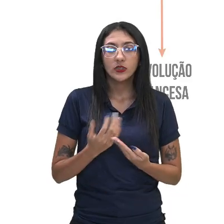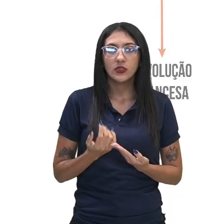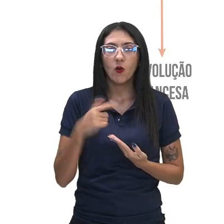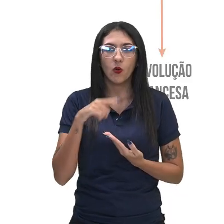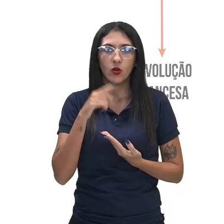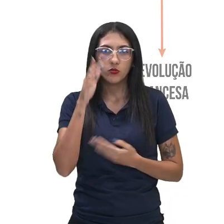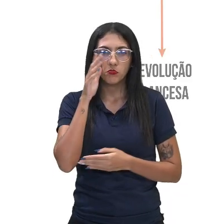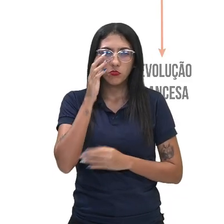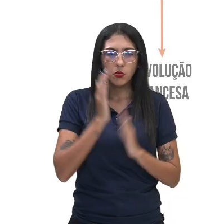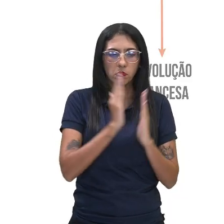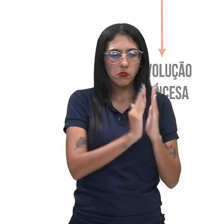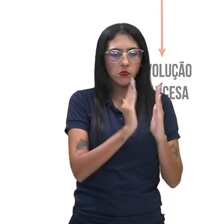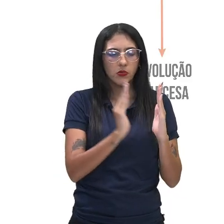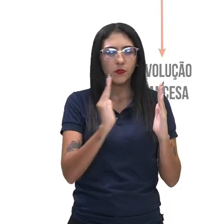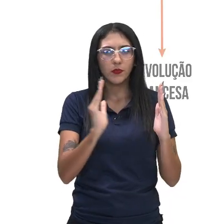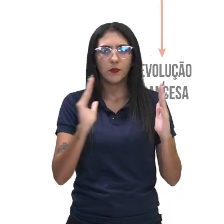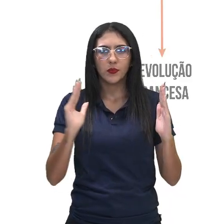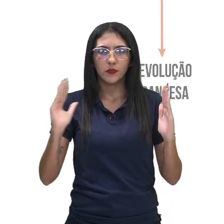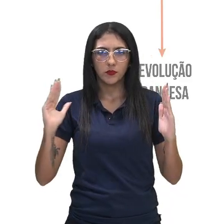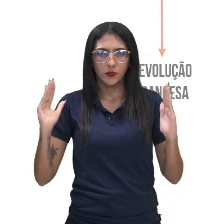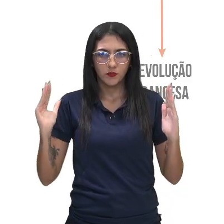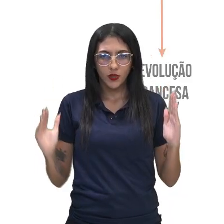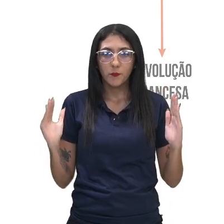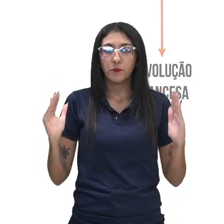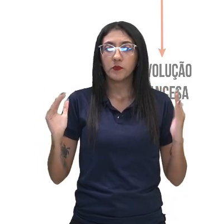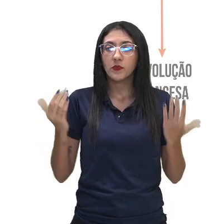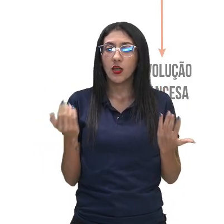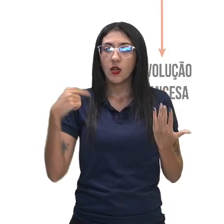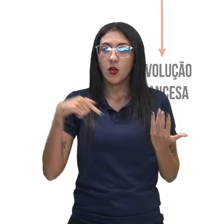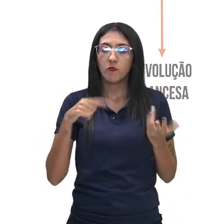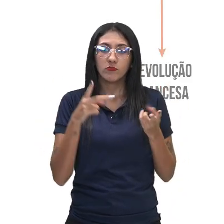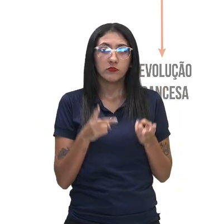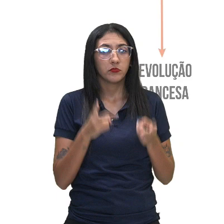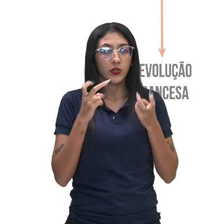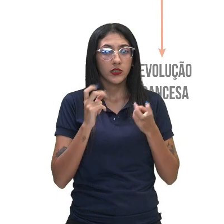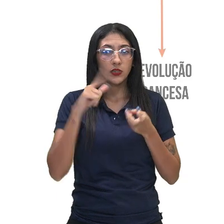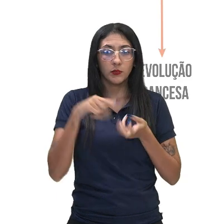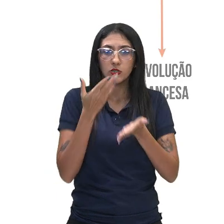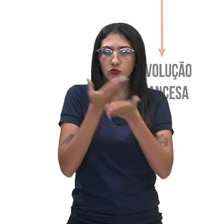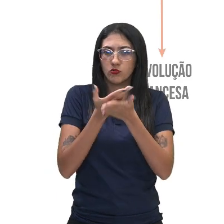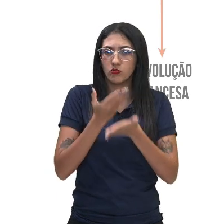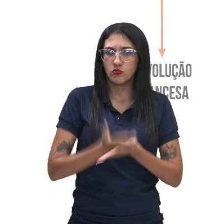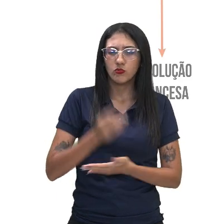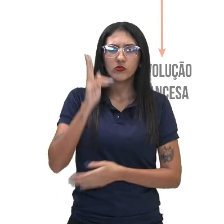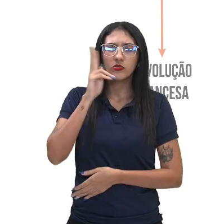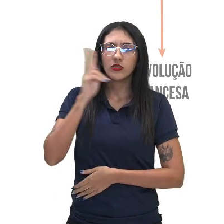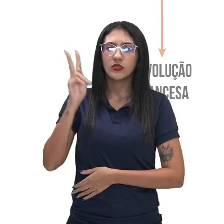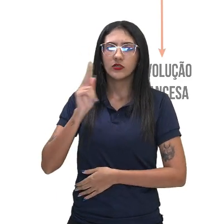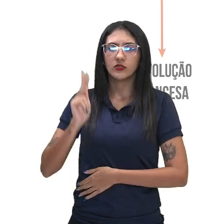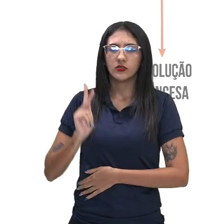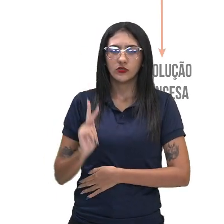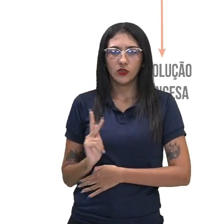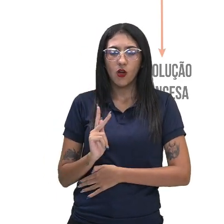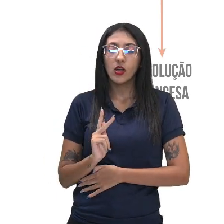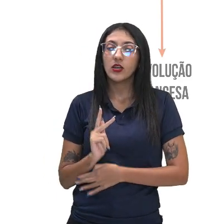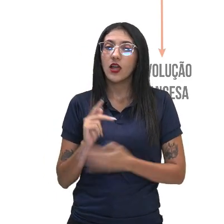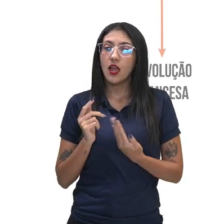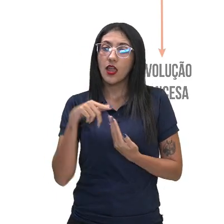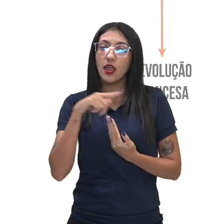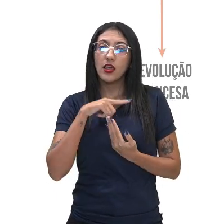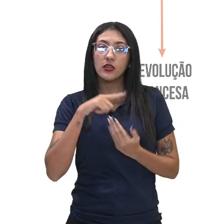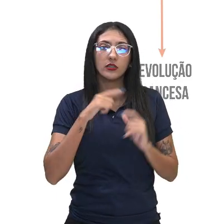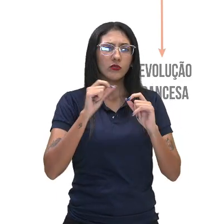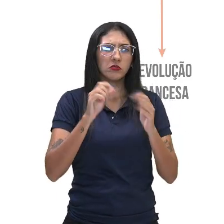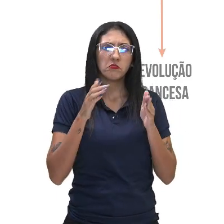dessa linha do tempo, você percebe o quê? Que o estudo da história, ele se